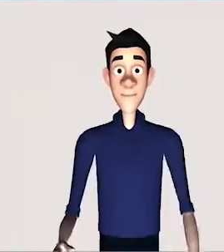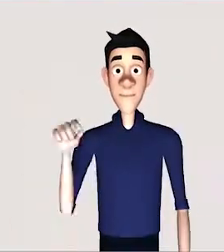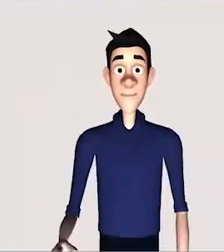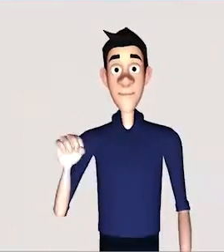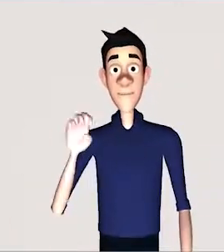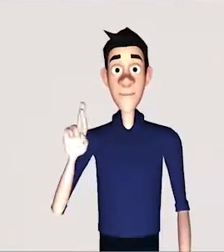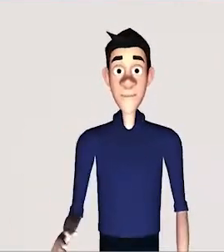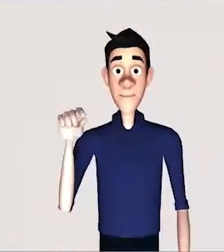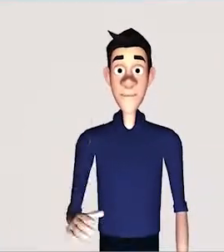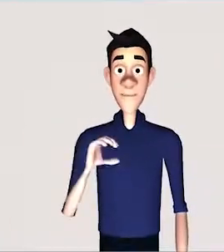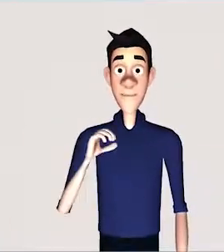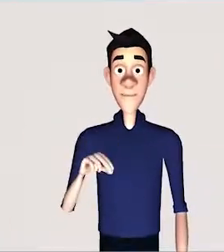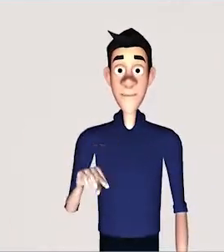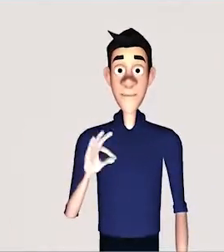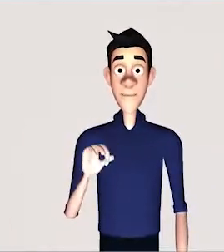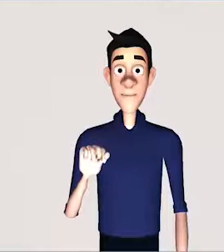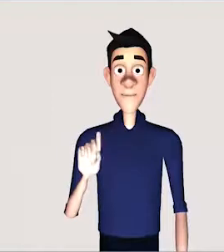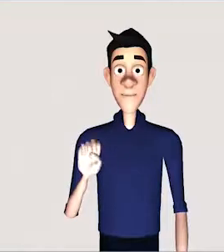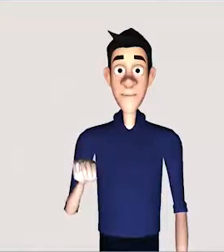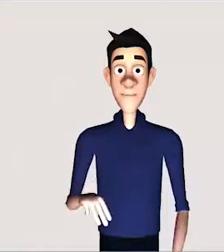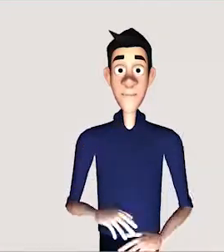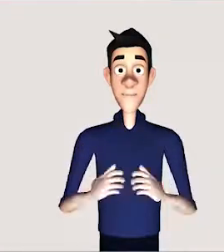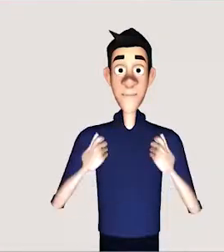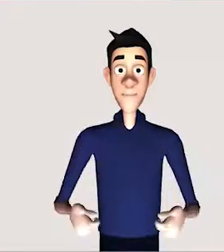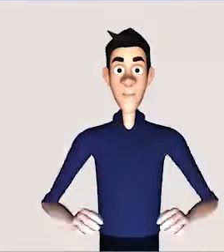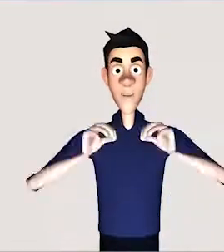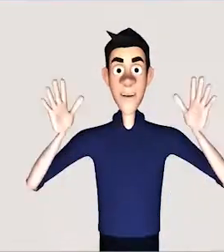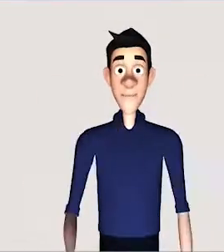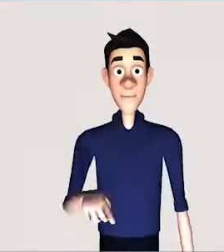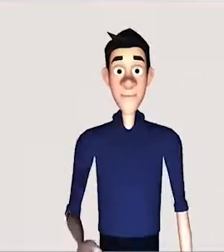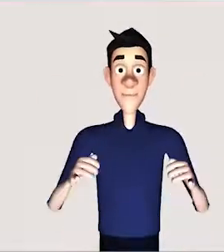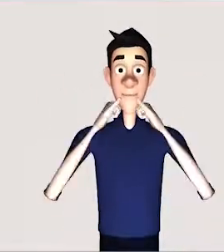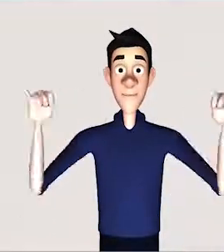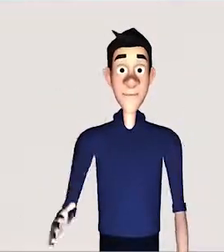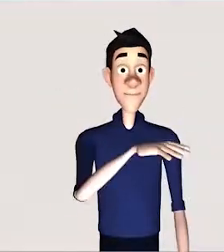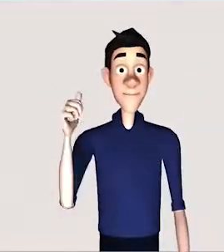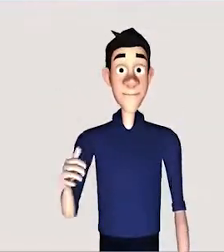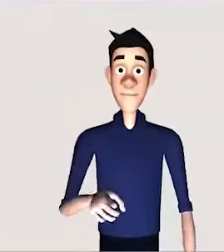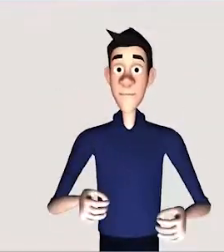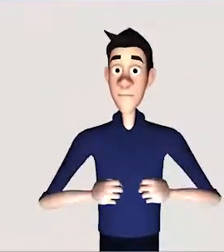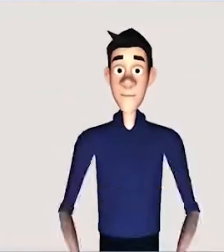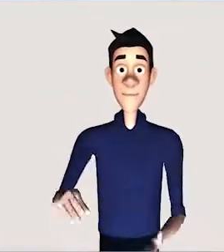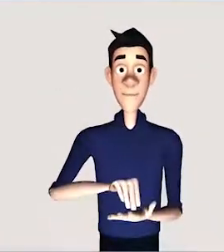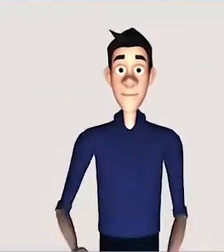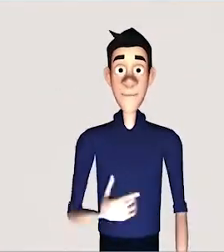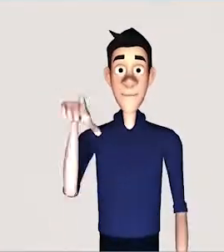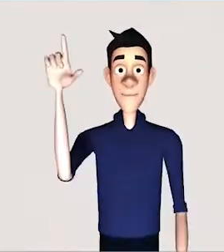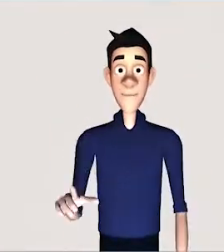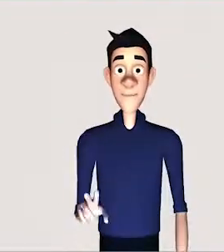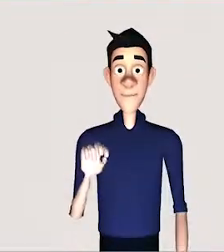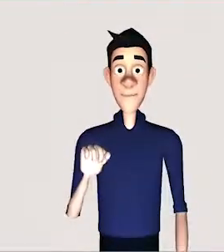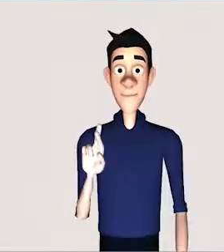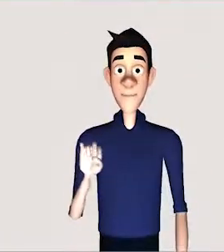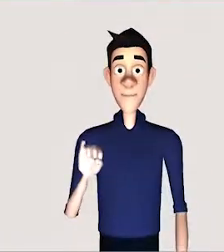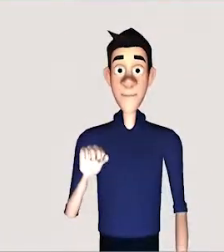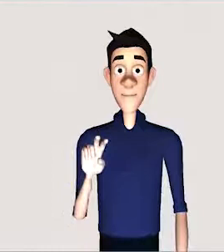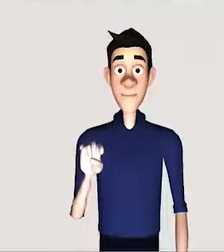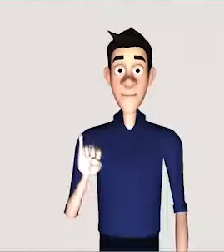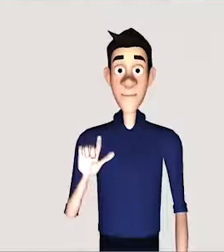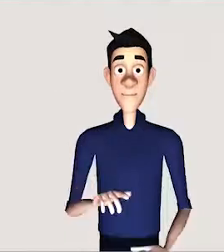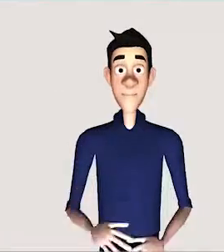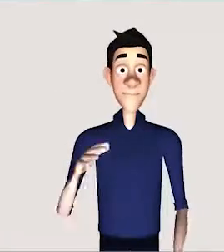E aí isso envolve exatamente o próximo tópico, que é que a contagem possibilita a expansão